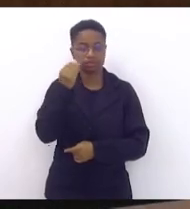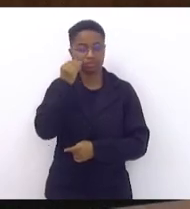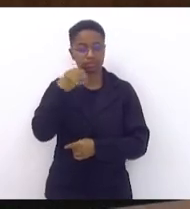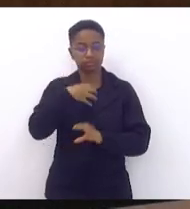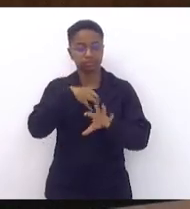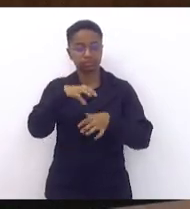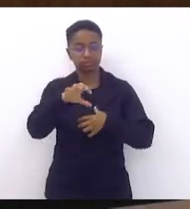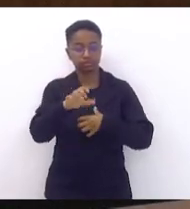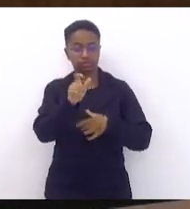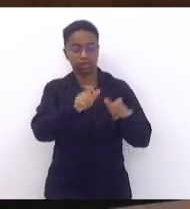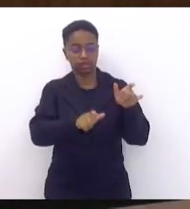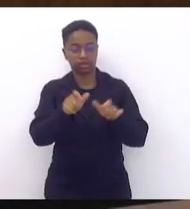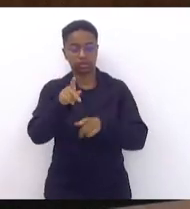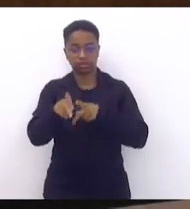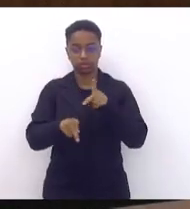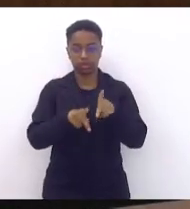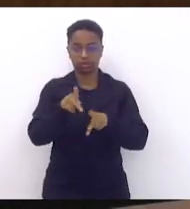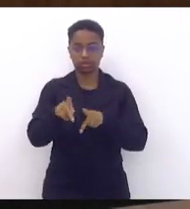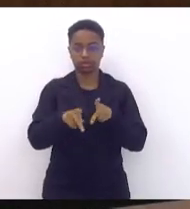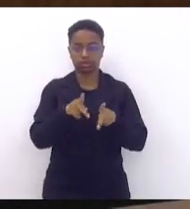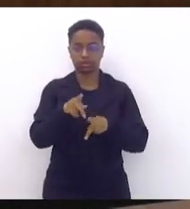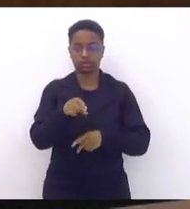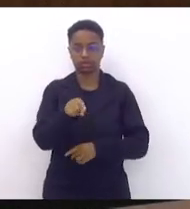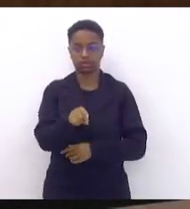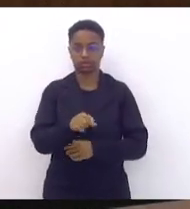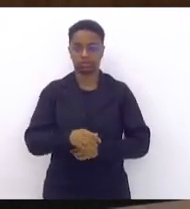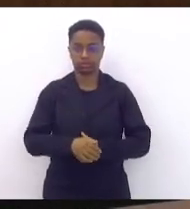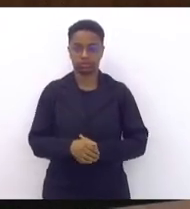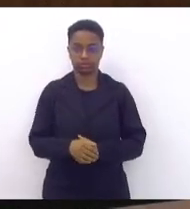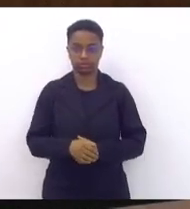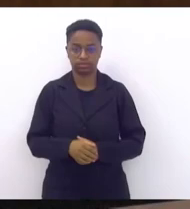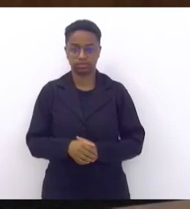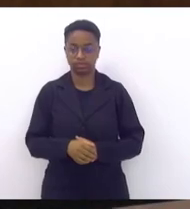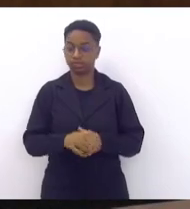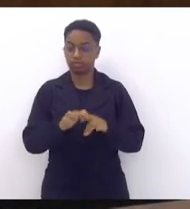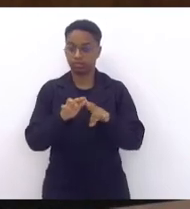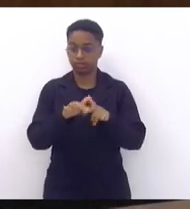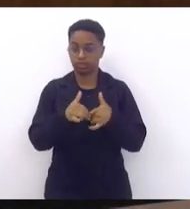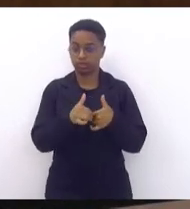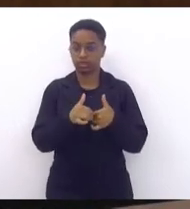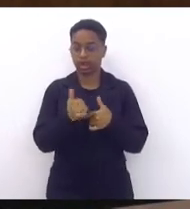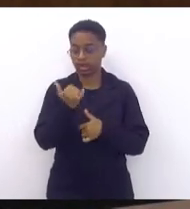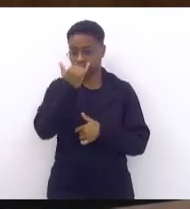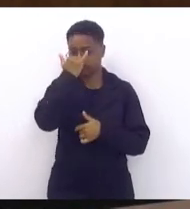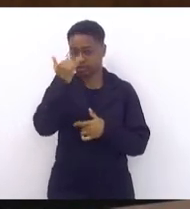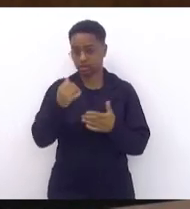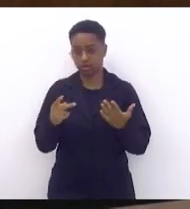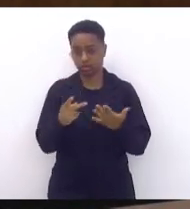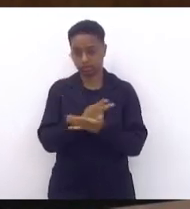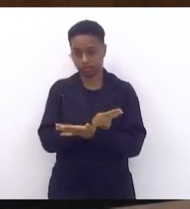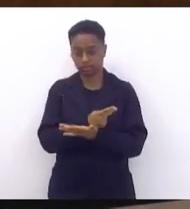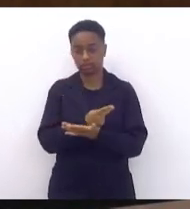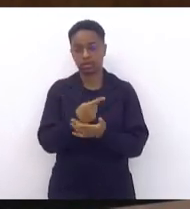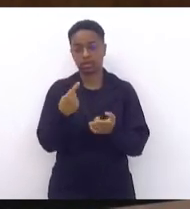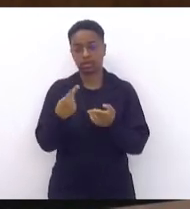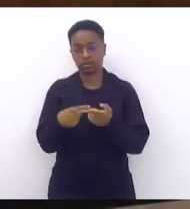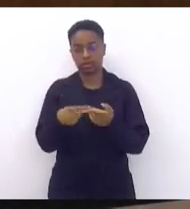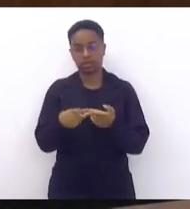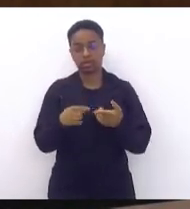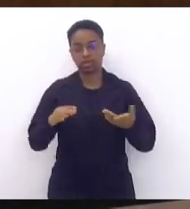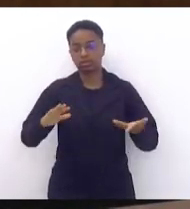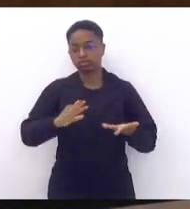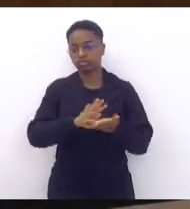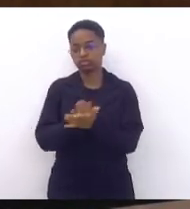solidário ao povo gaúcho em razão dessa tragédia que abateu aquele